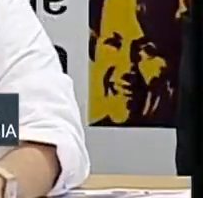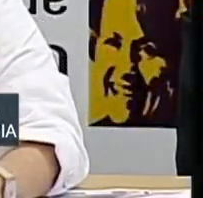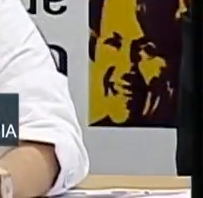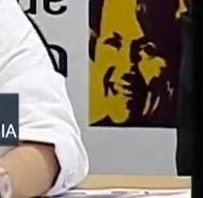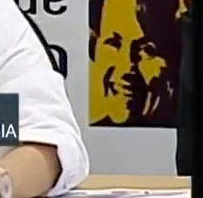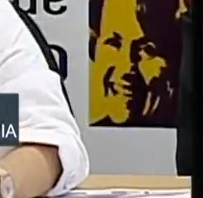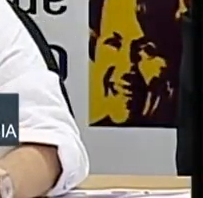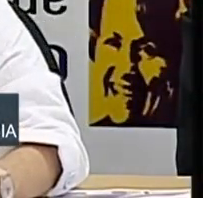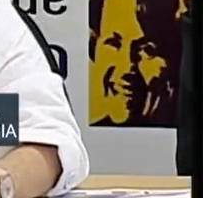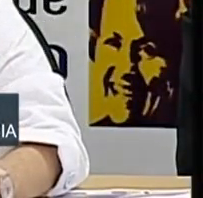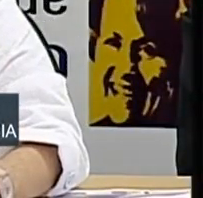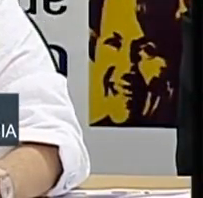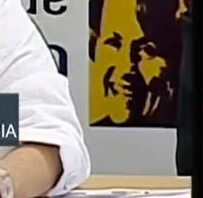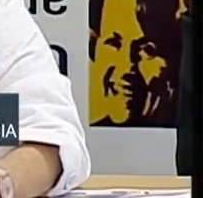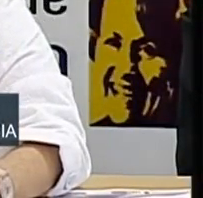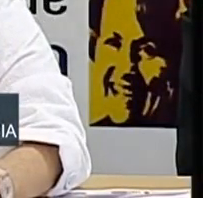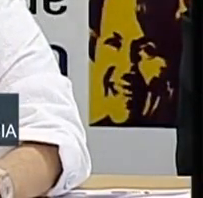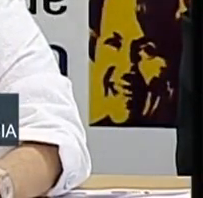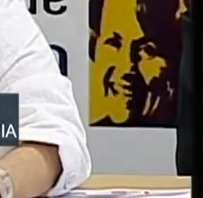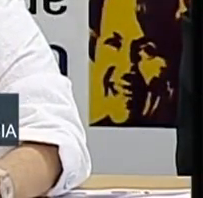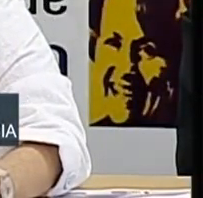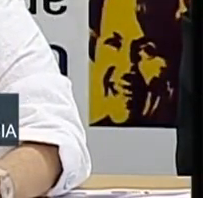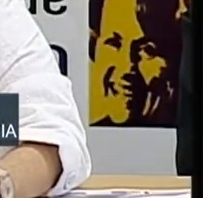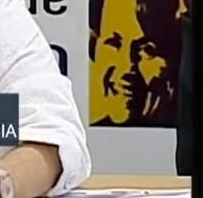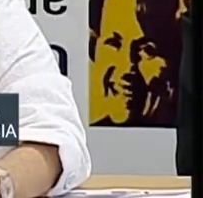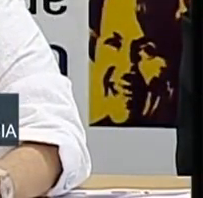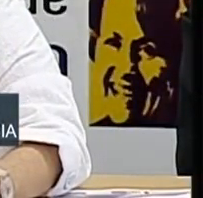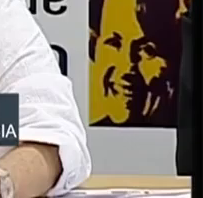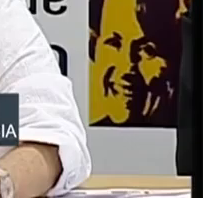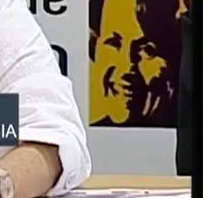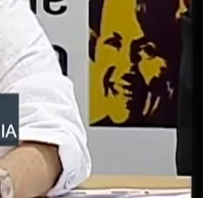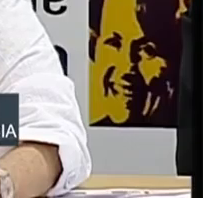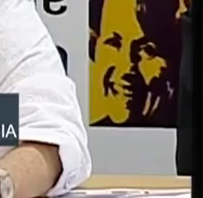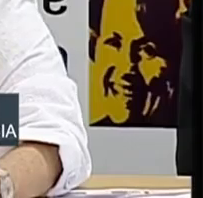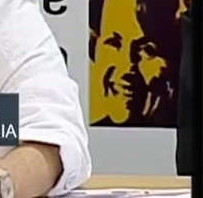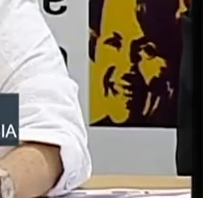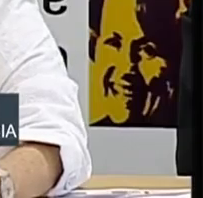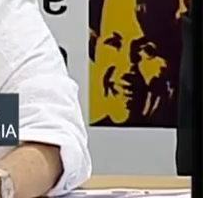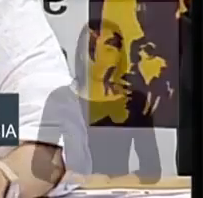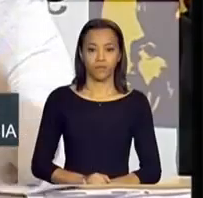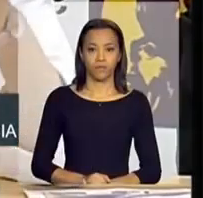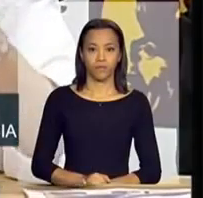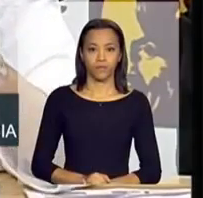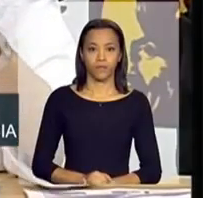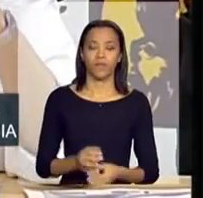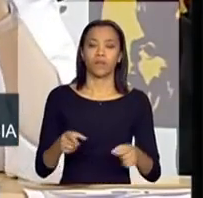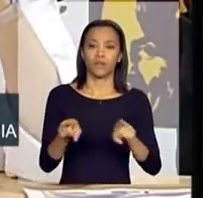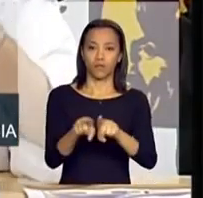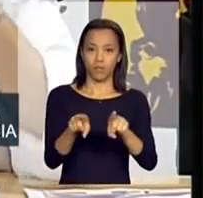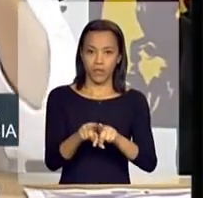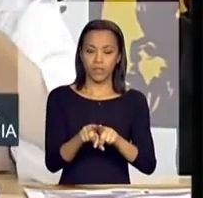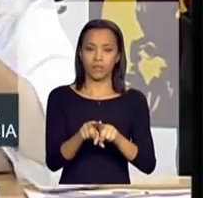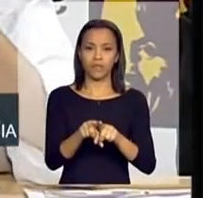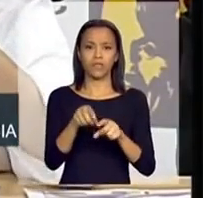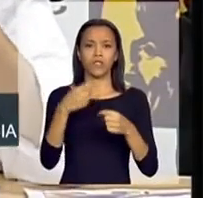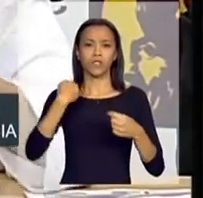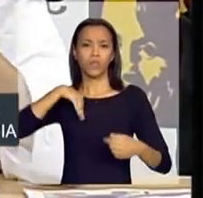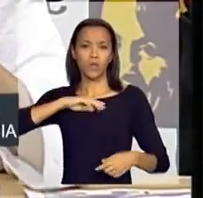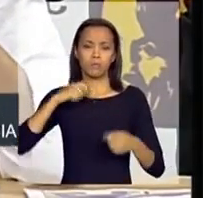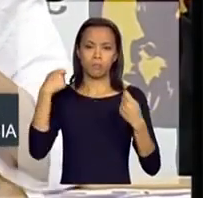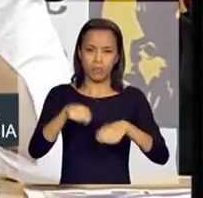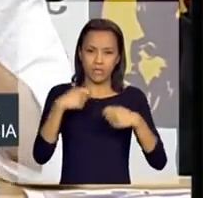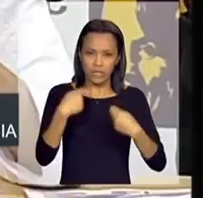Também não podemos pensar que esse ciclo se romperá sem atacarmos,